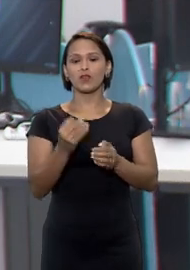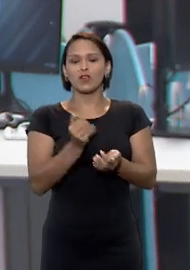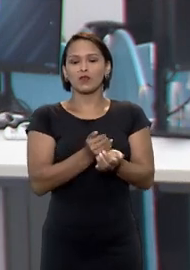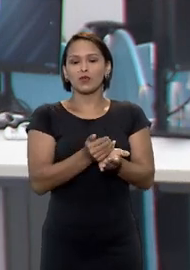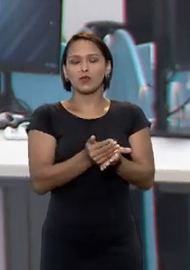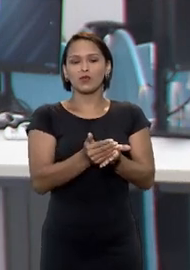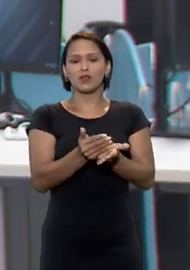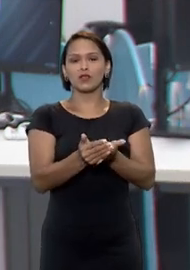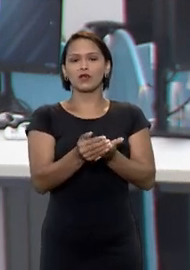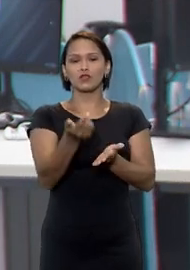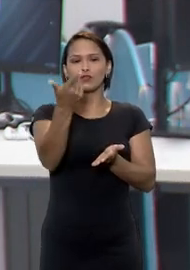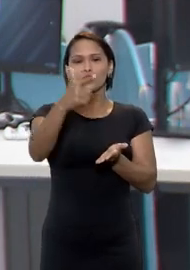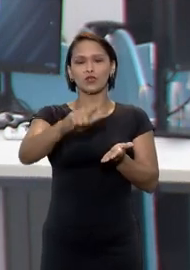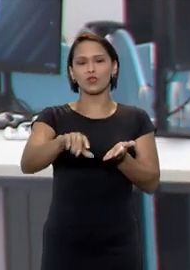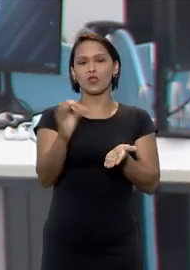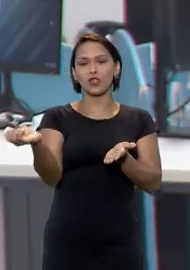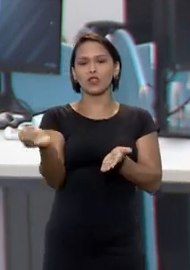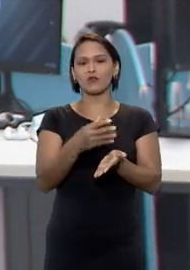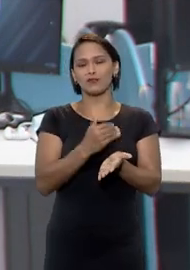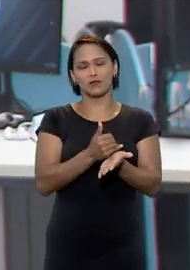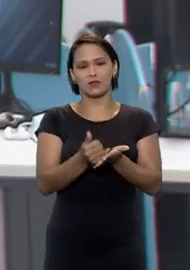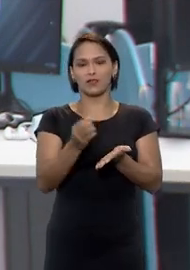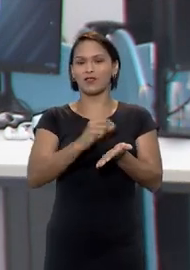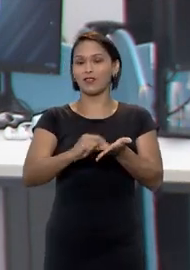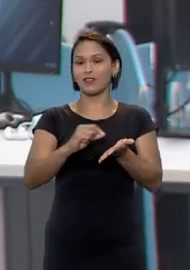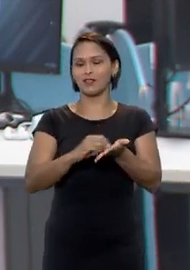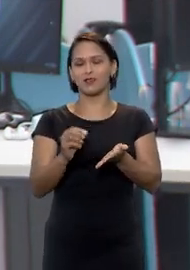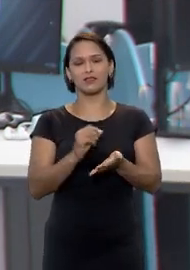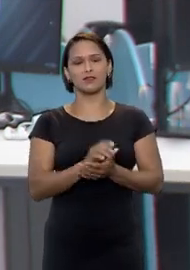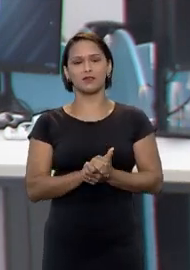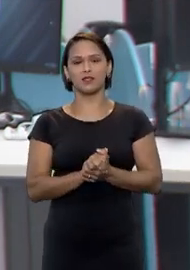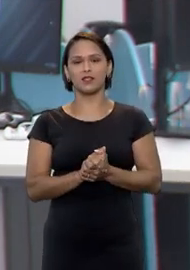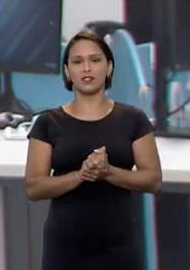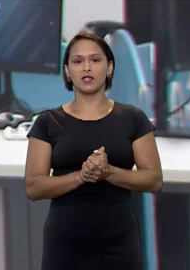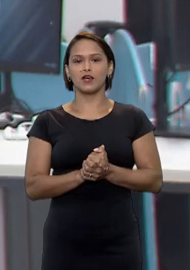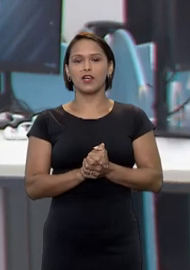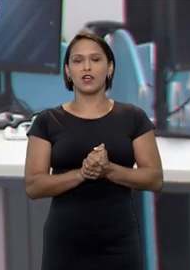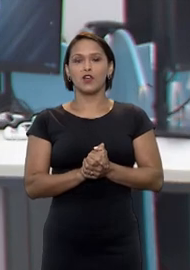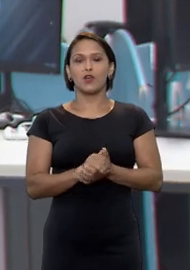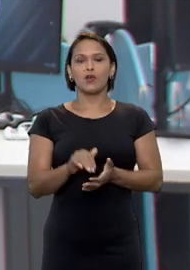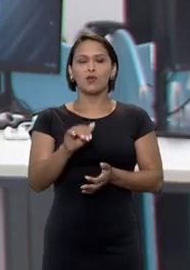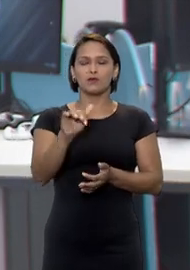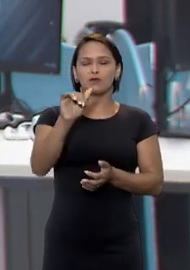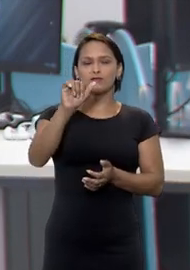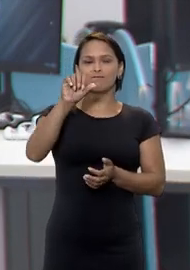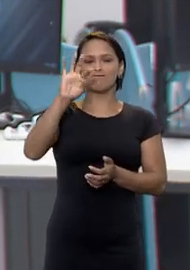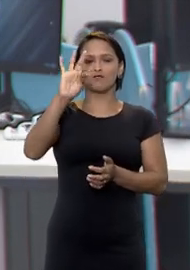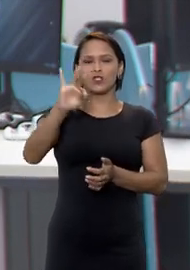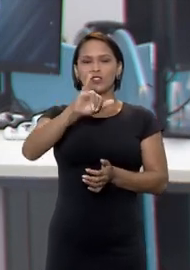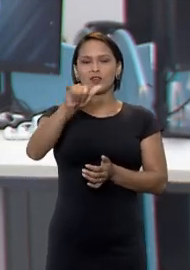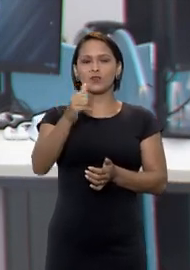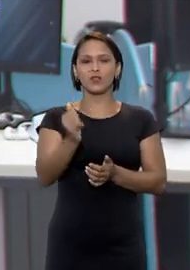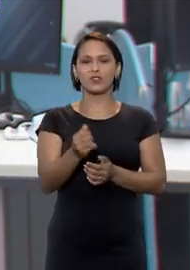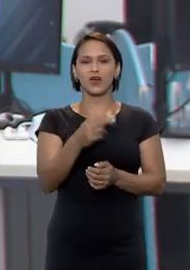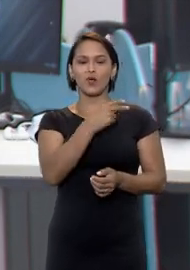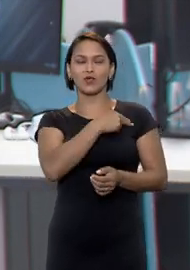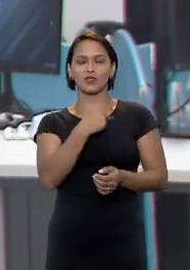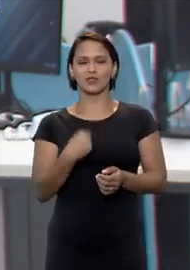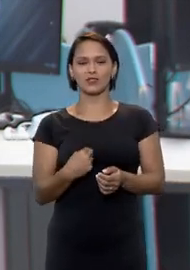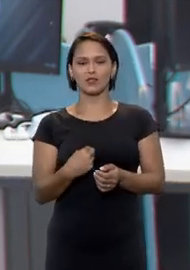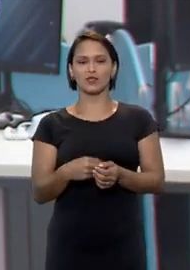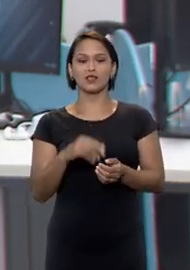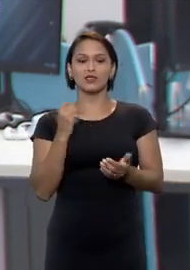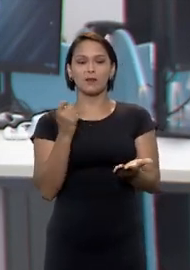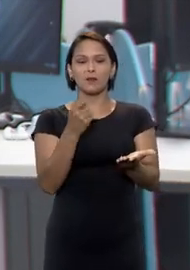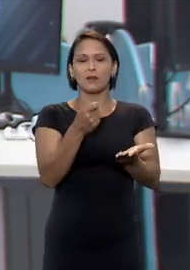o jogador assinou um outro contrato com uma empresa de agenciamento esportivo. O Tribunal Arbitral do Esporte, que fica na Suíça, condenou José